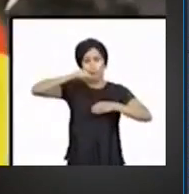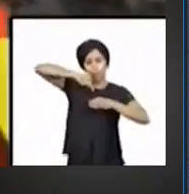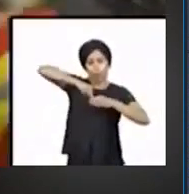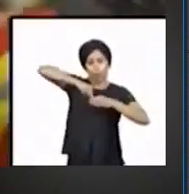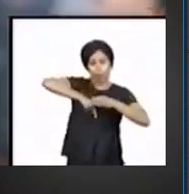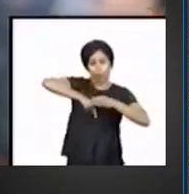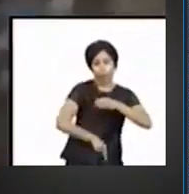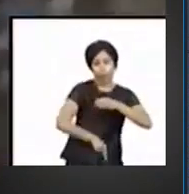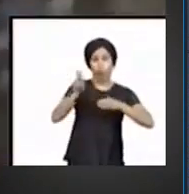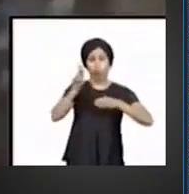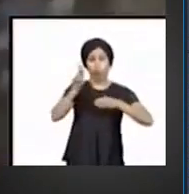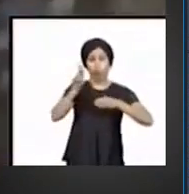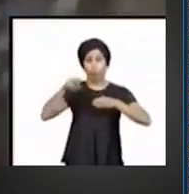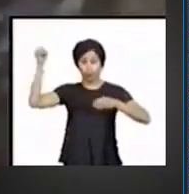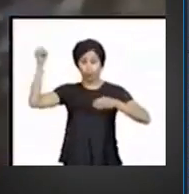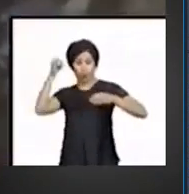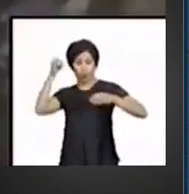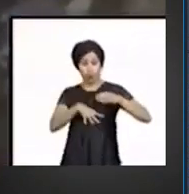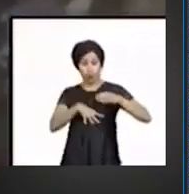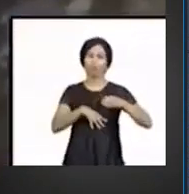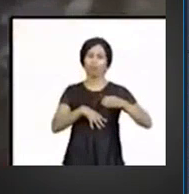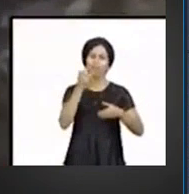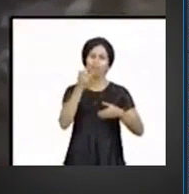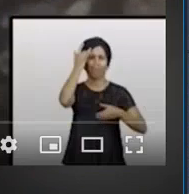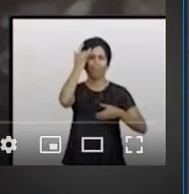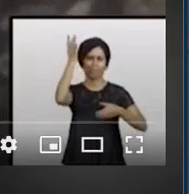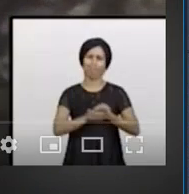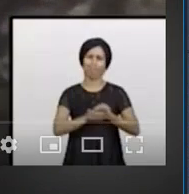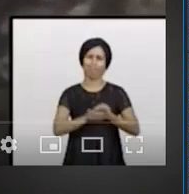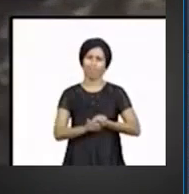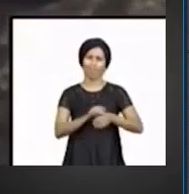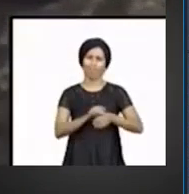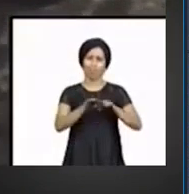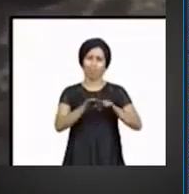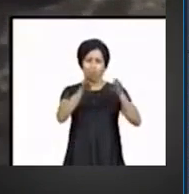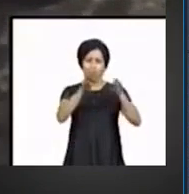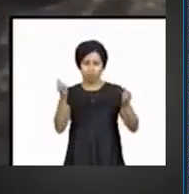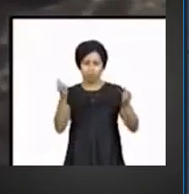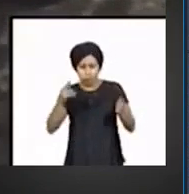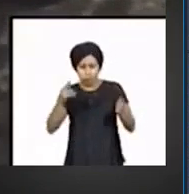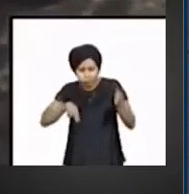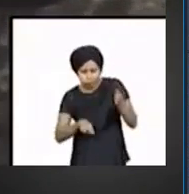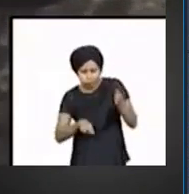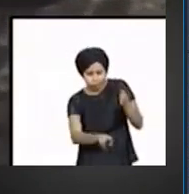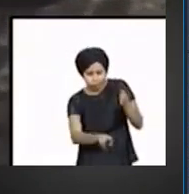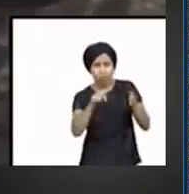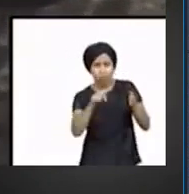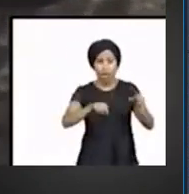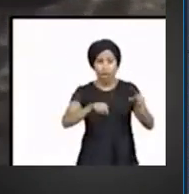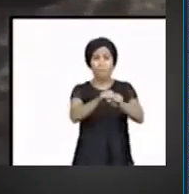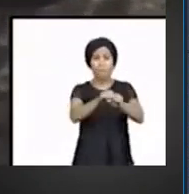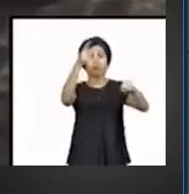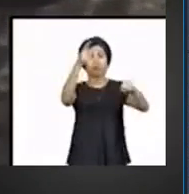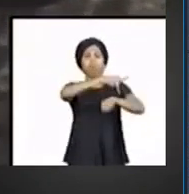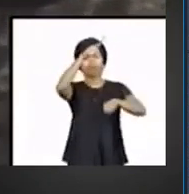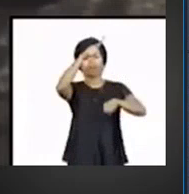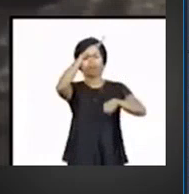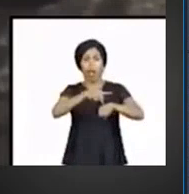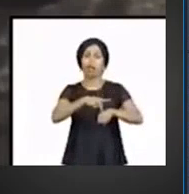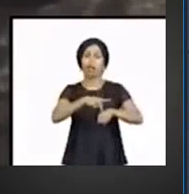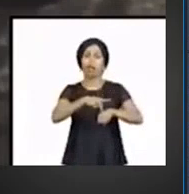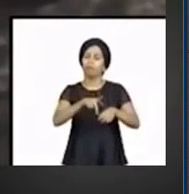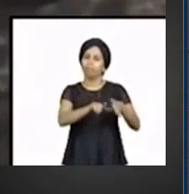eficaz. Nas minas subterrâneas, o procedimento de fragmentação da rocha por explosão pode ser executado com toda